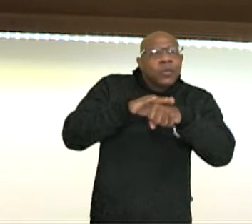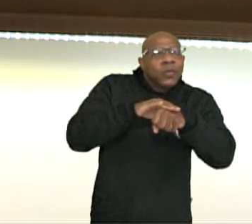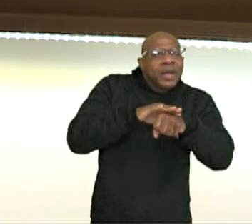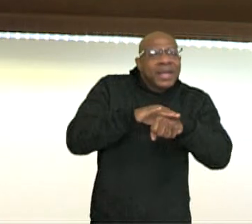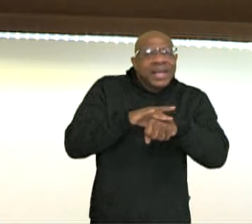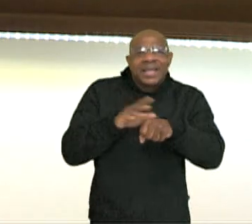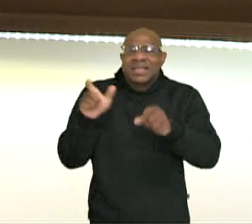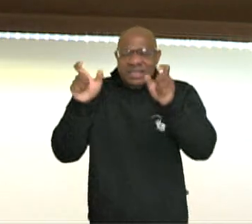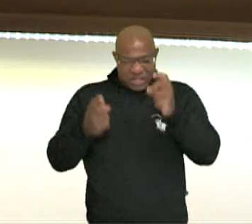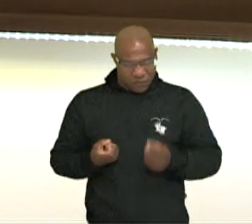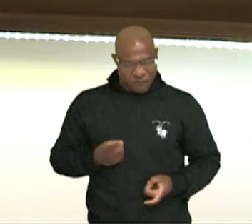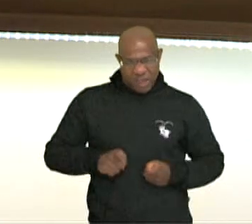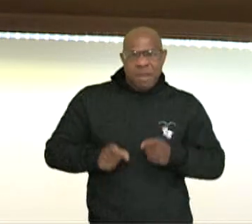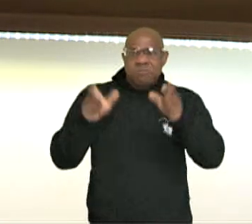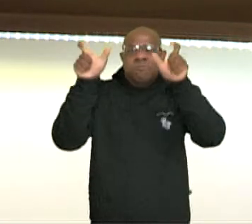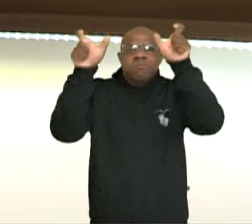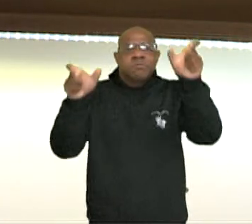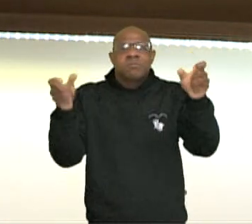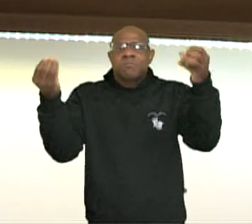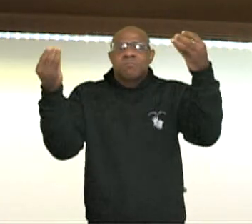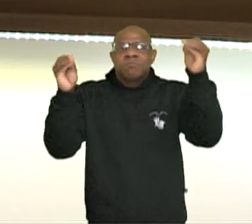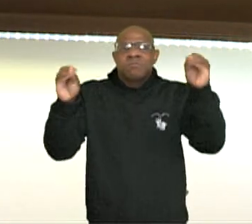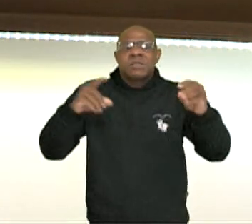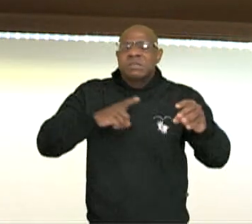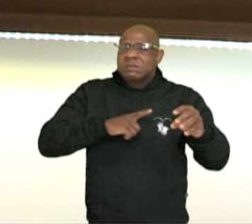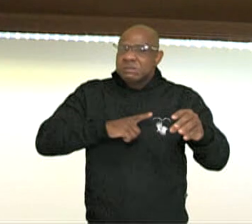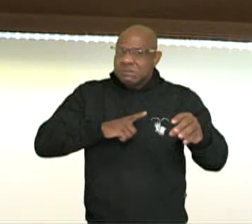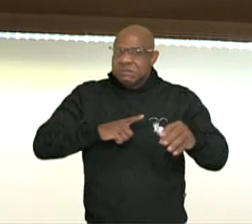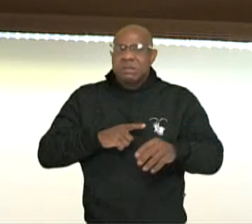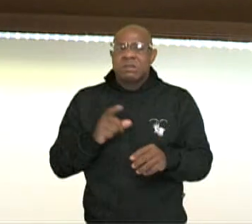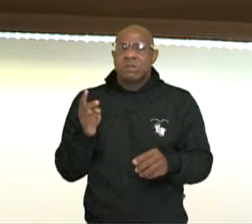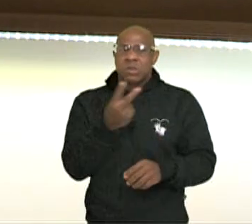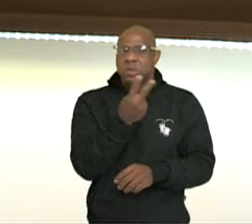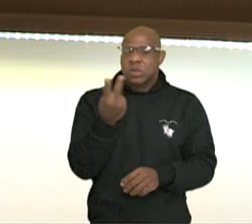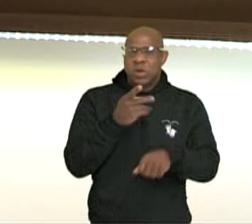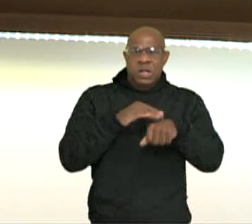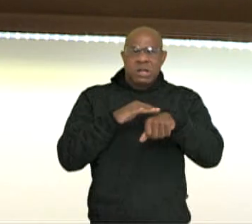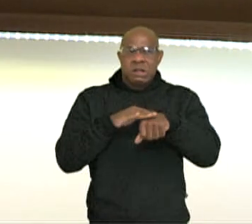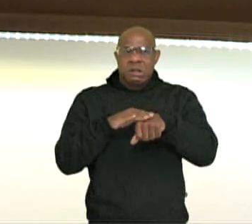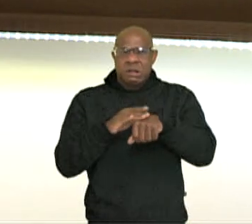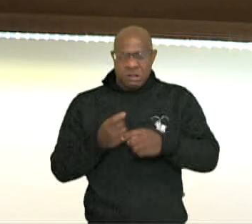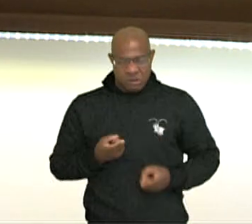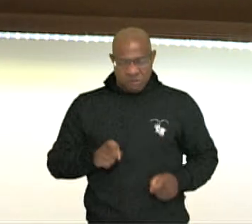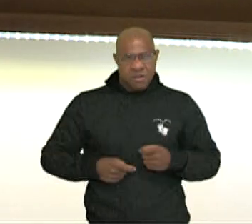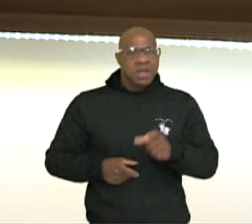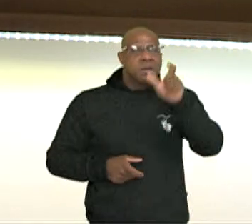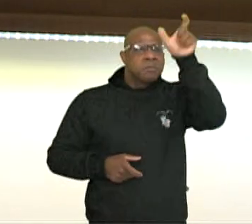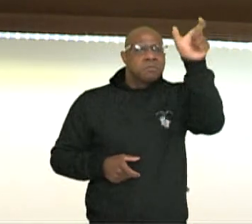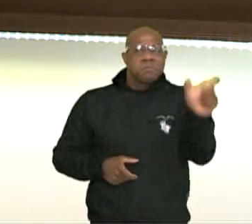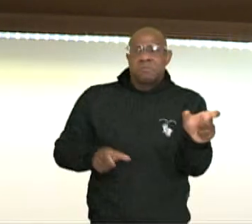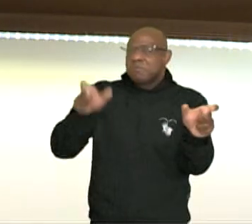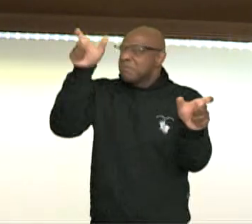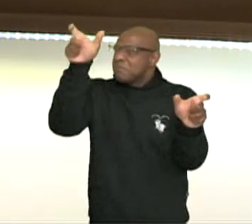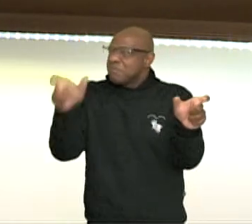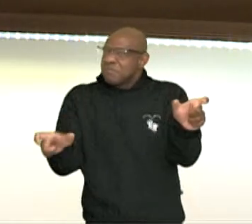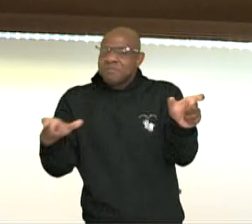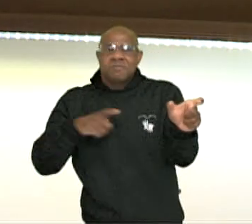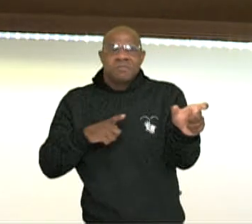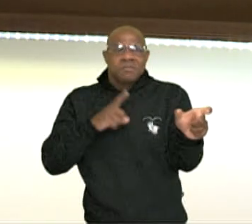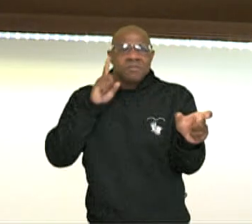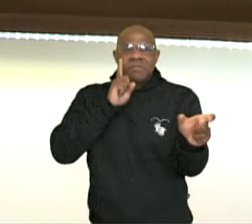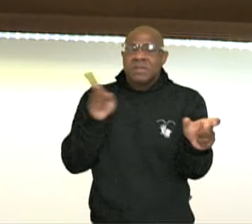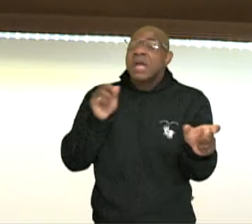essas verminoses, né? Que são provocadas por esses 2 vermes. Bora lá então. Pelos plateumintos, nós temos